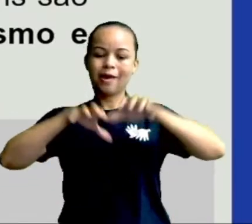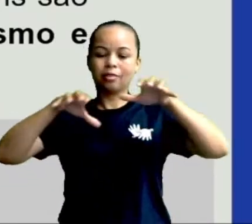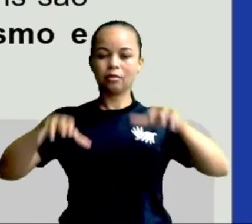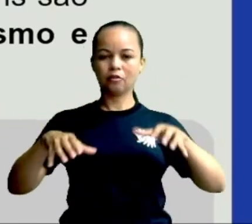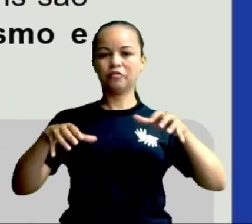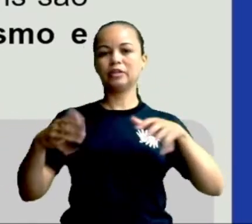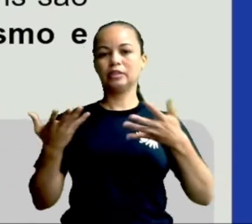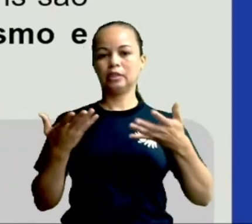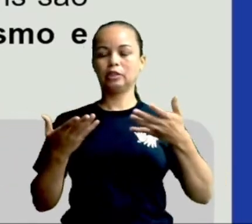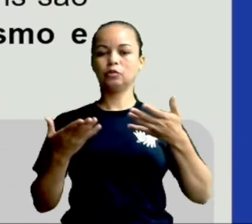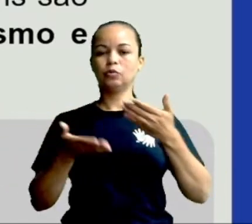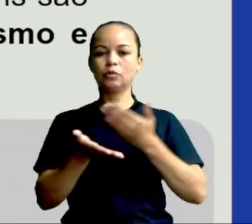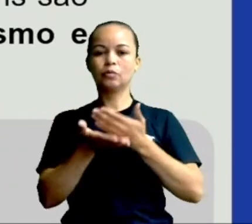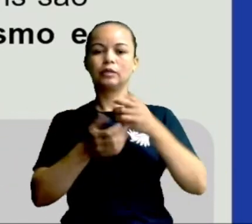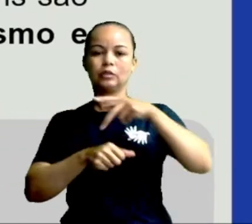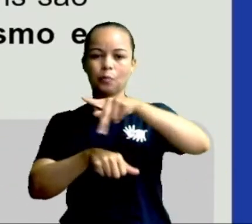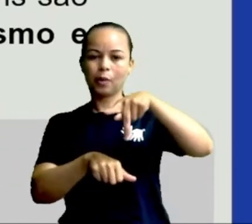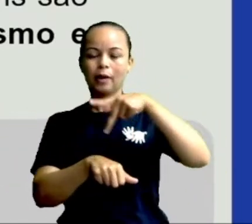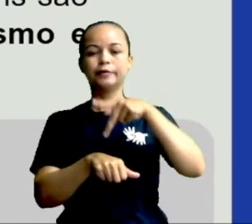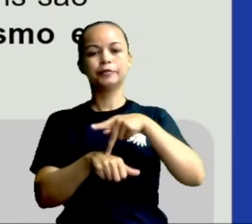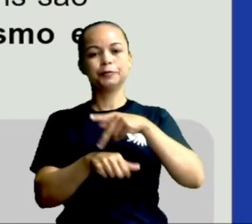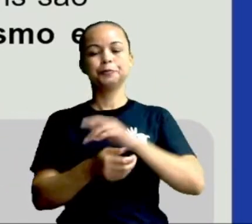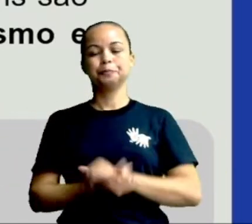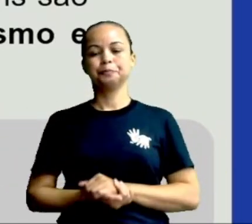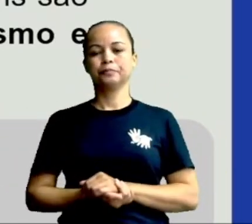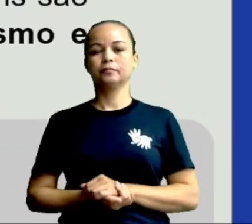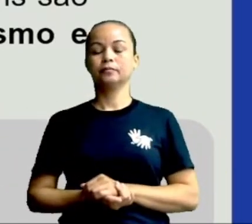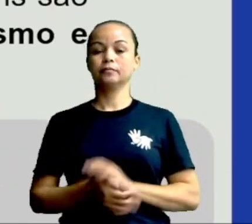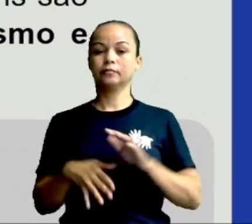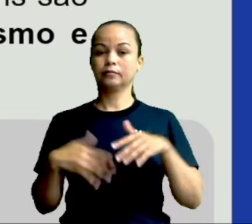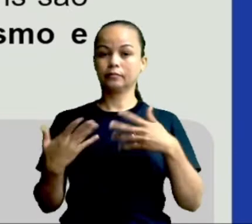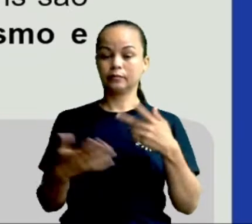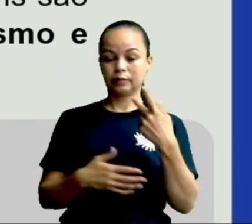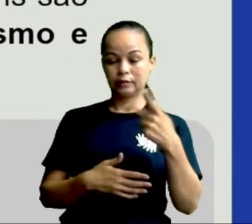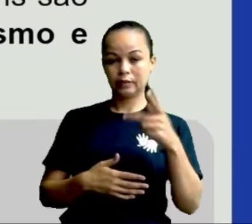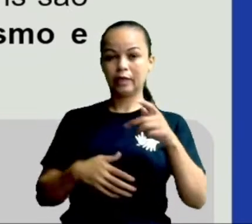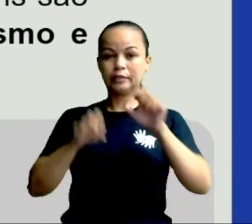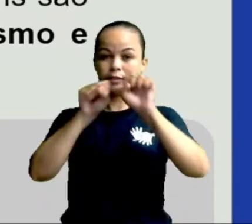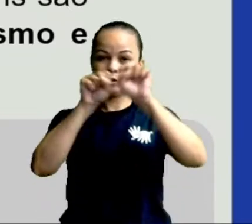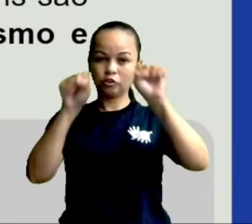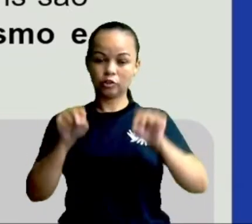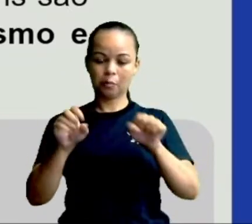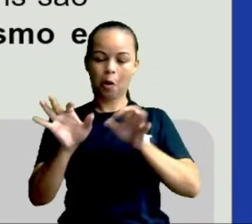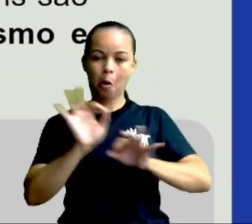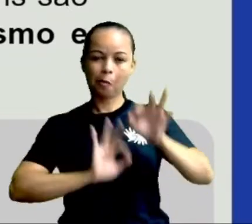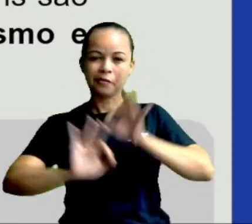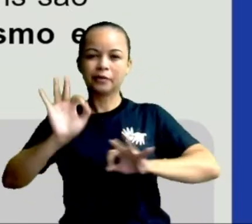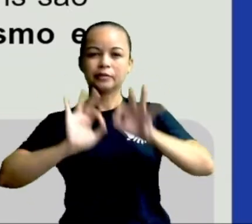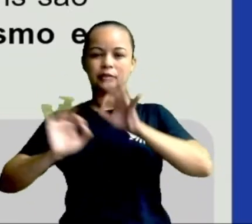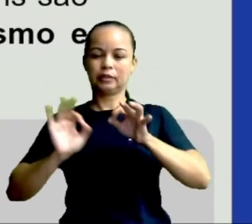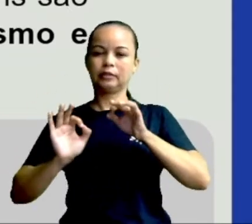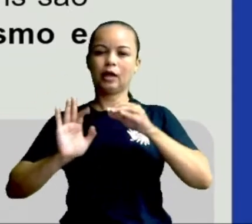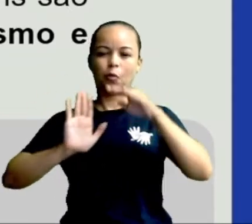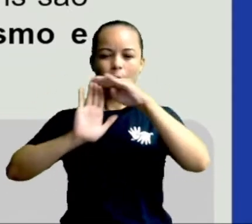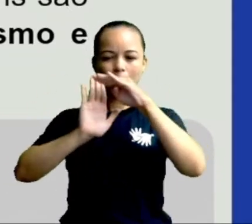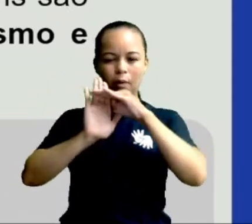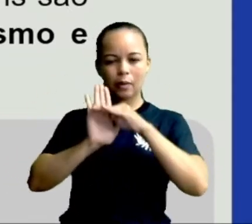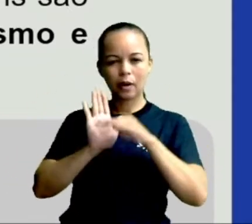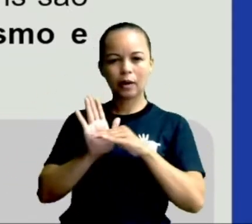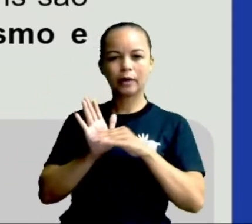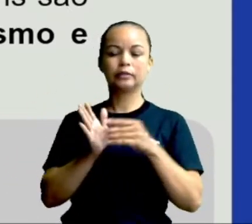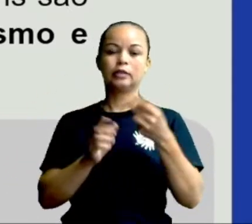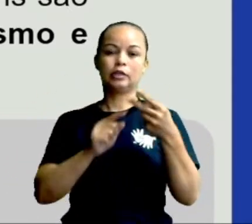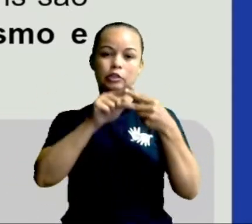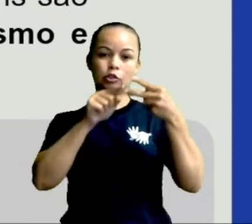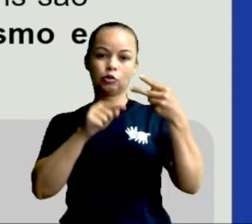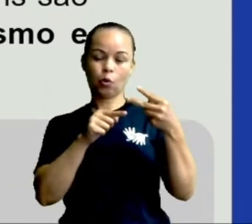exercido em um país tá E aí esse sistema a realizado de acordo com as funções de